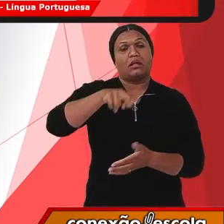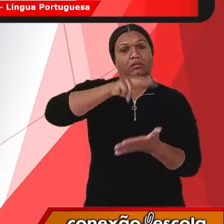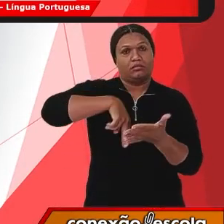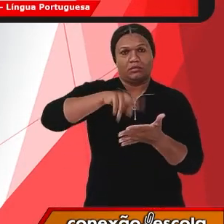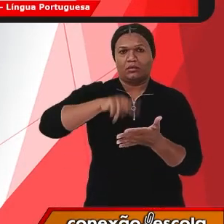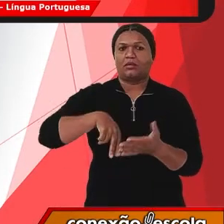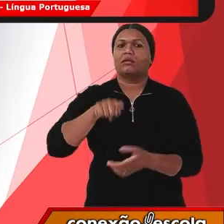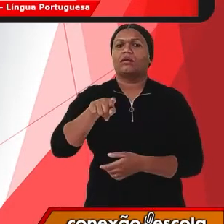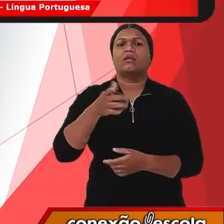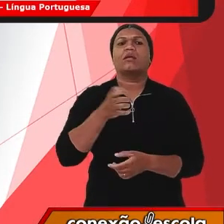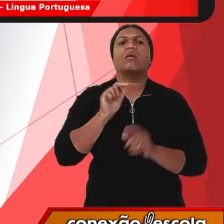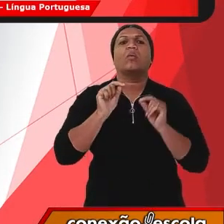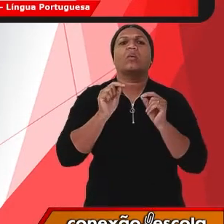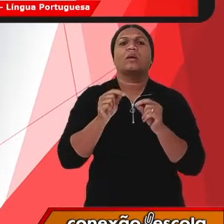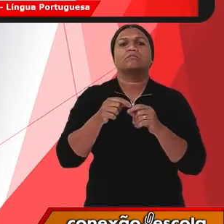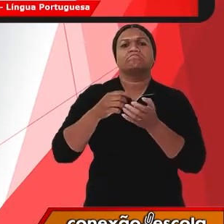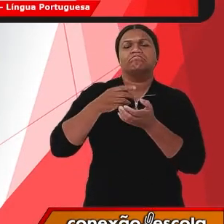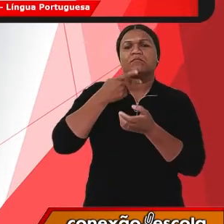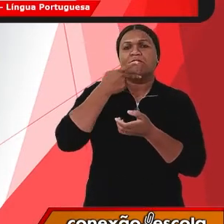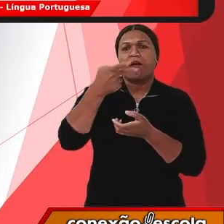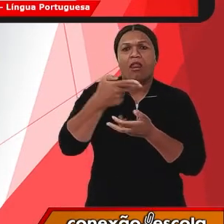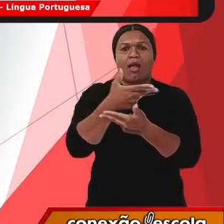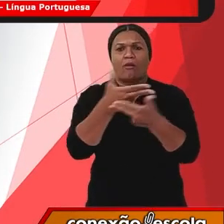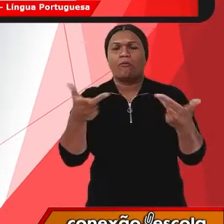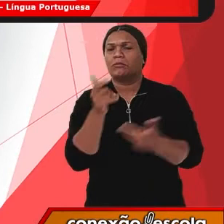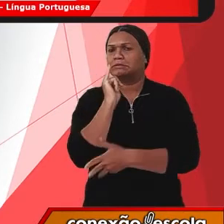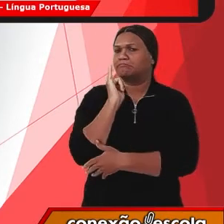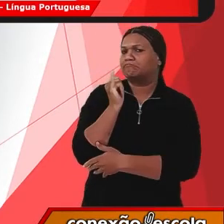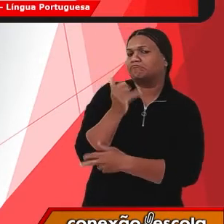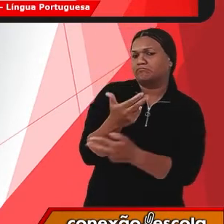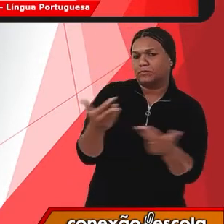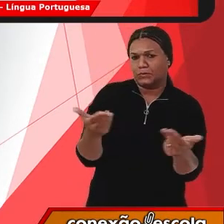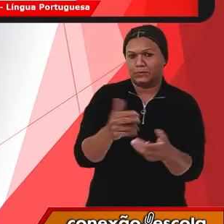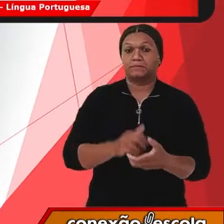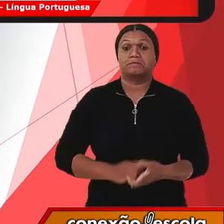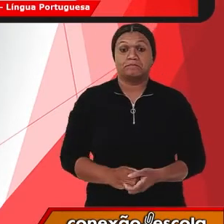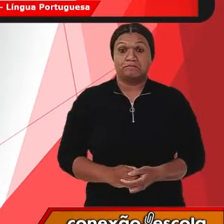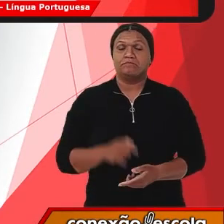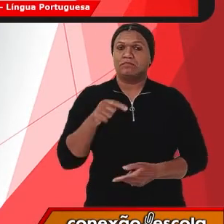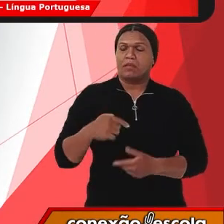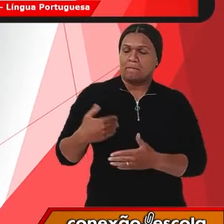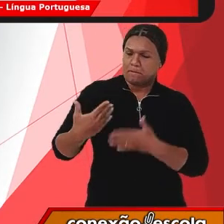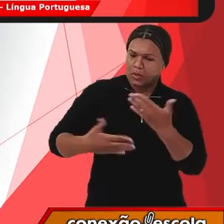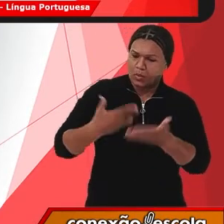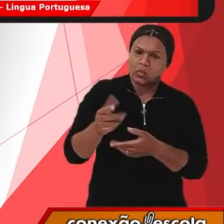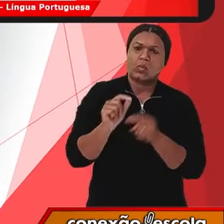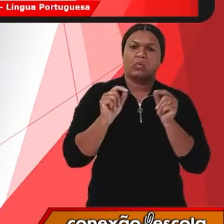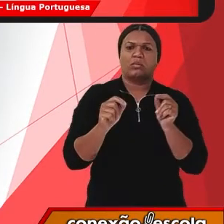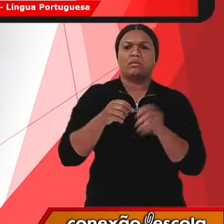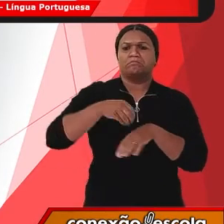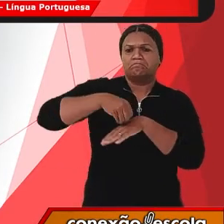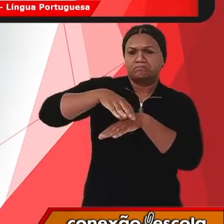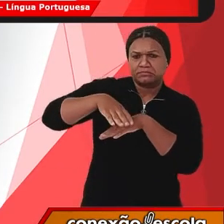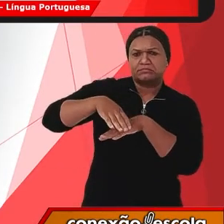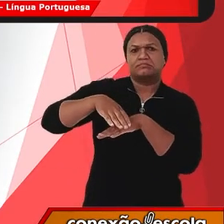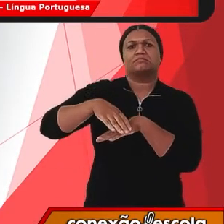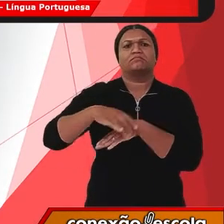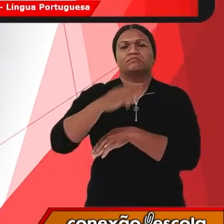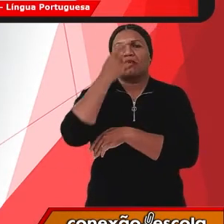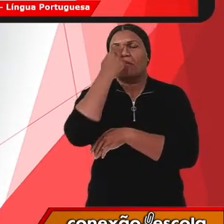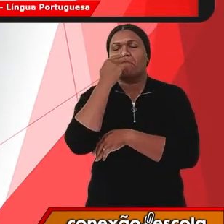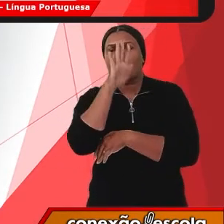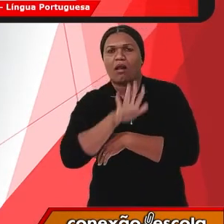ele deseja transmitir uma mensagem alguém nesse processo de transmissão de imagens mensagens